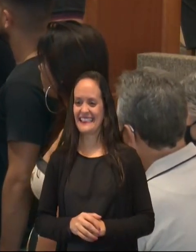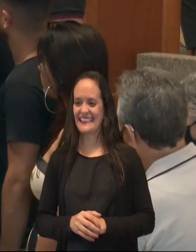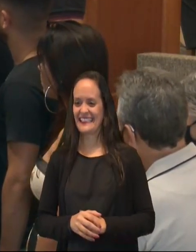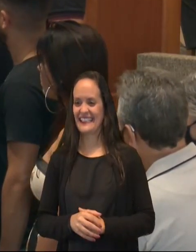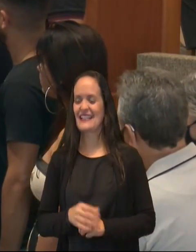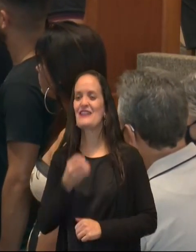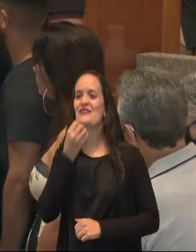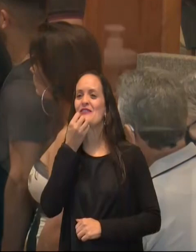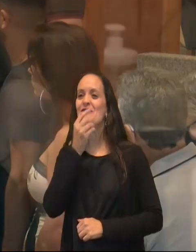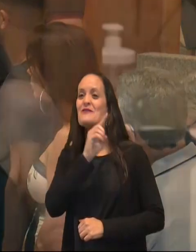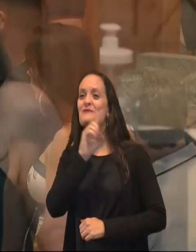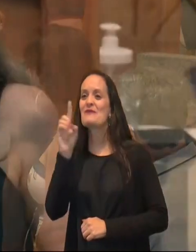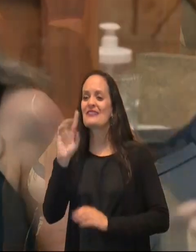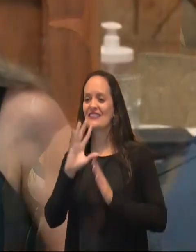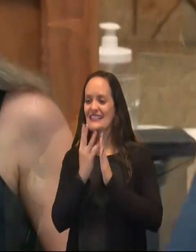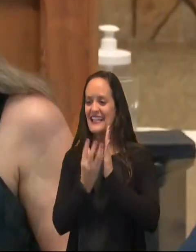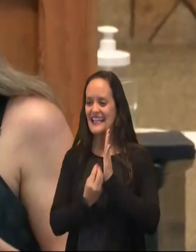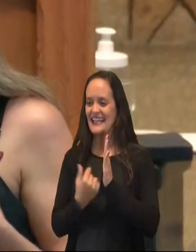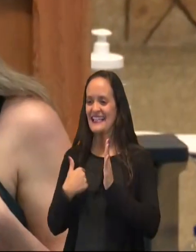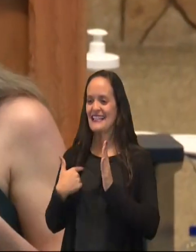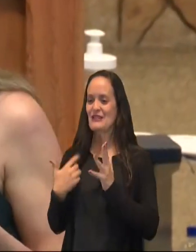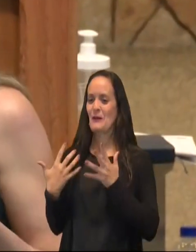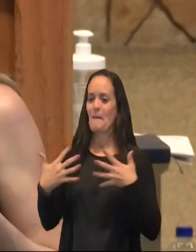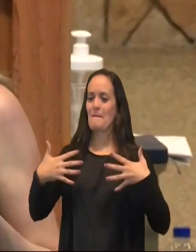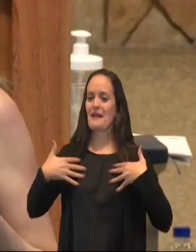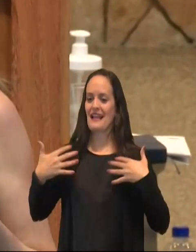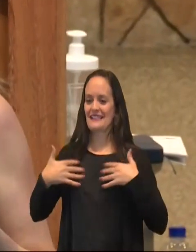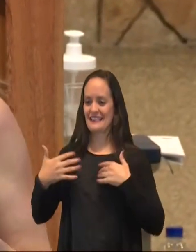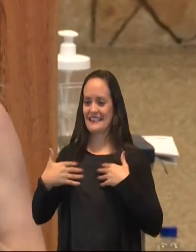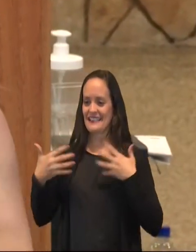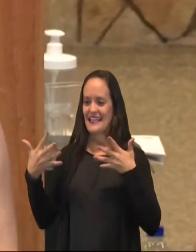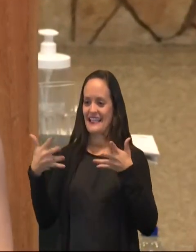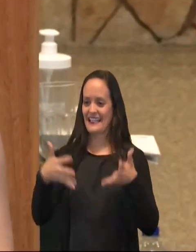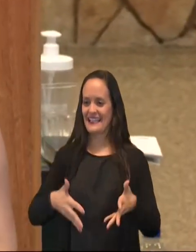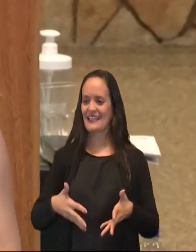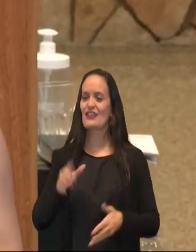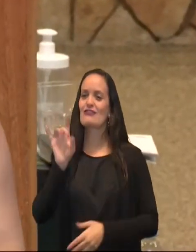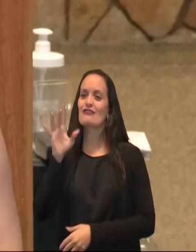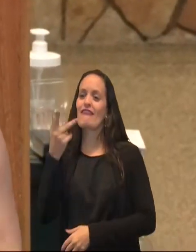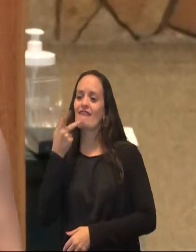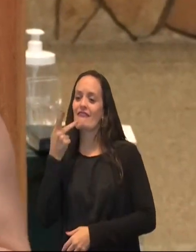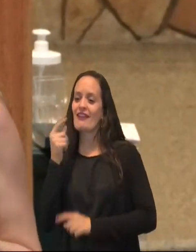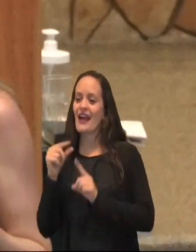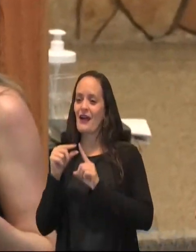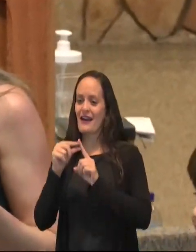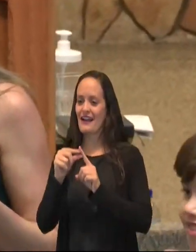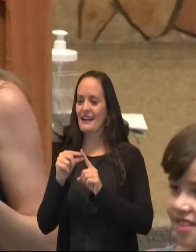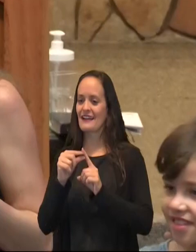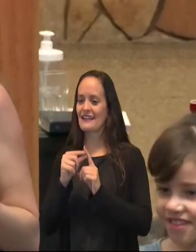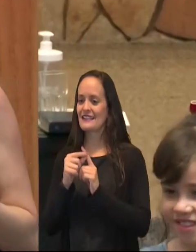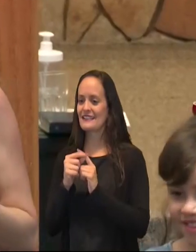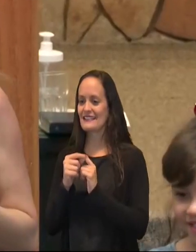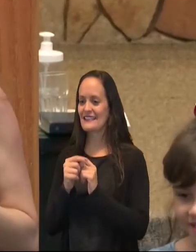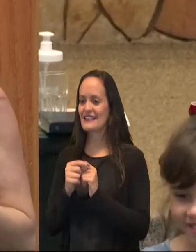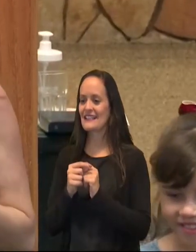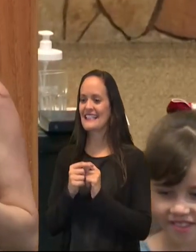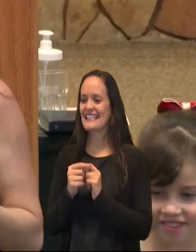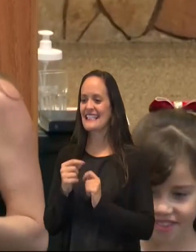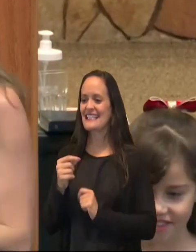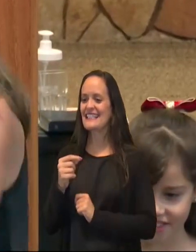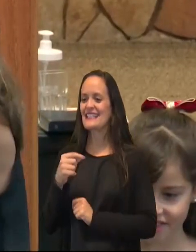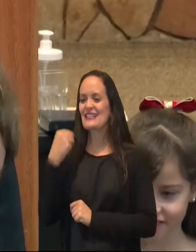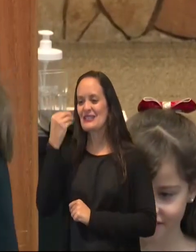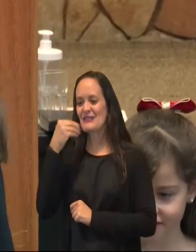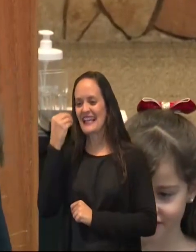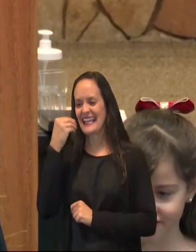Bom dia, igreja. É um prazer estar aqui nessa manhã. Queria compartilhar com vocês um pouquinho da experiência do Bento. Melhor você